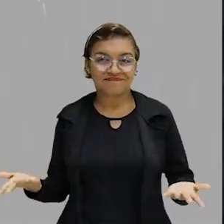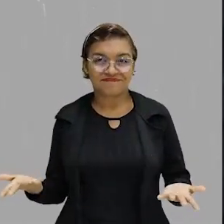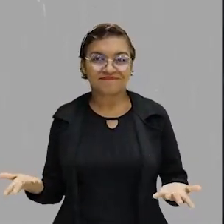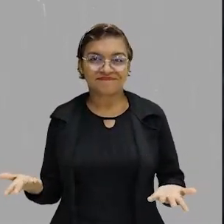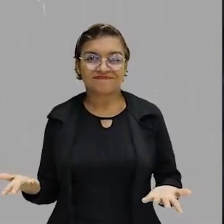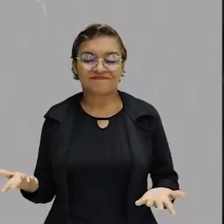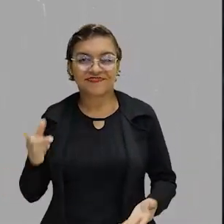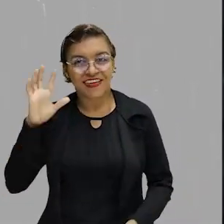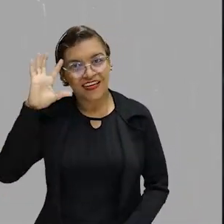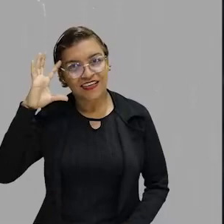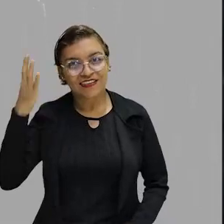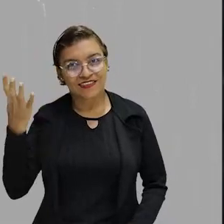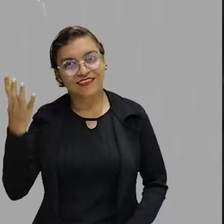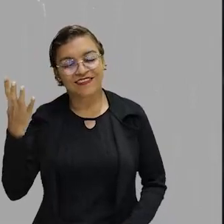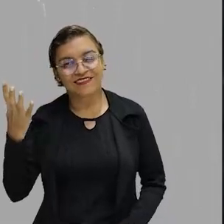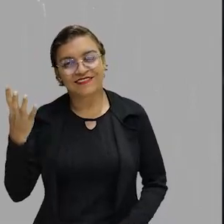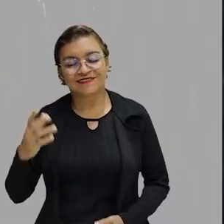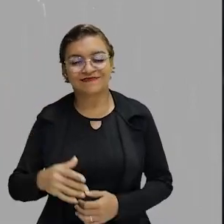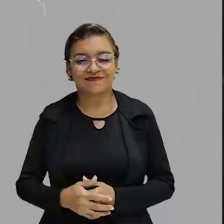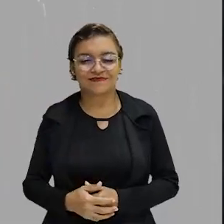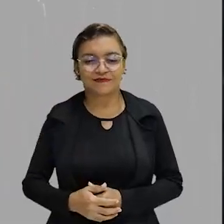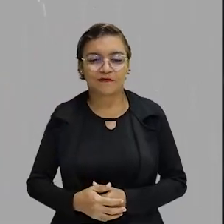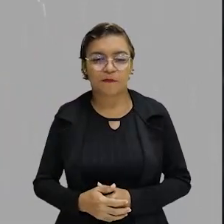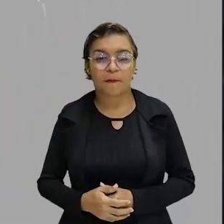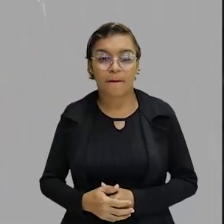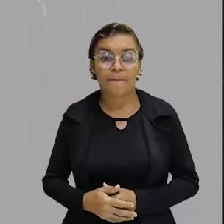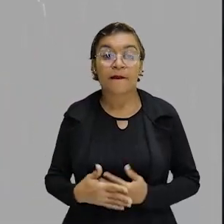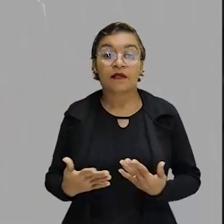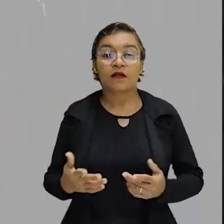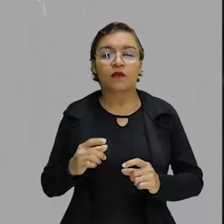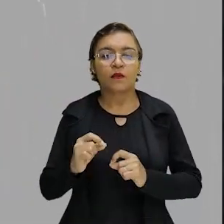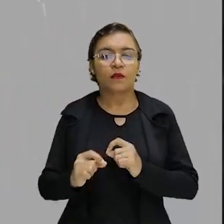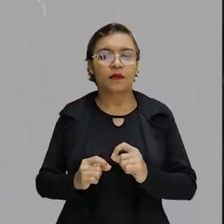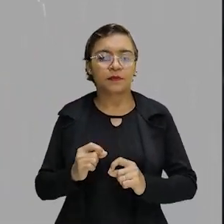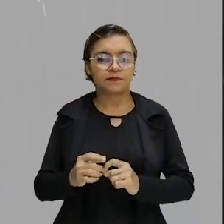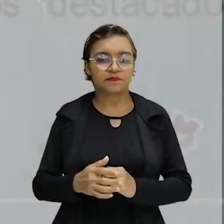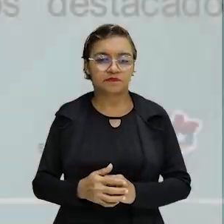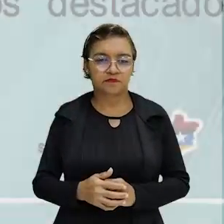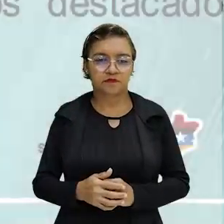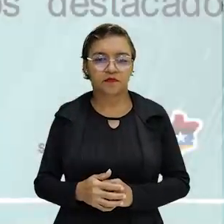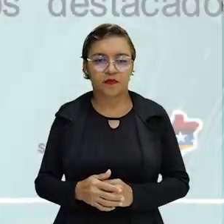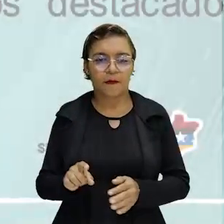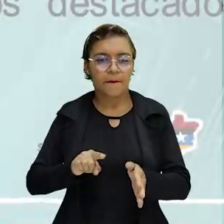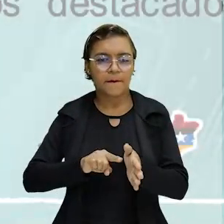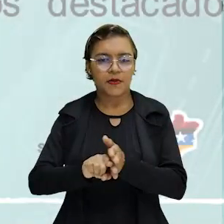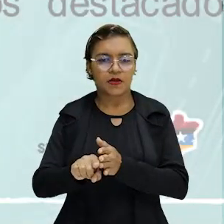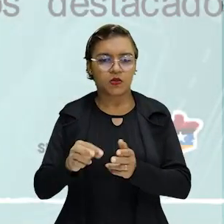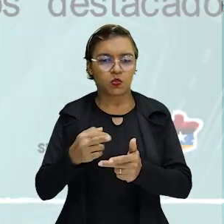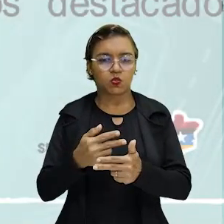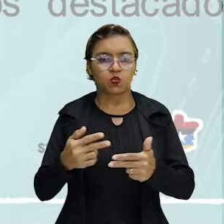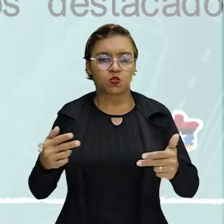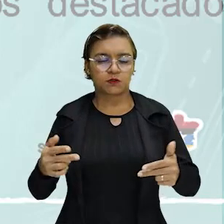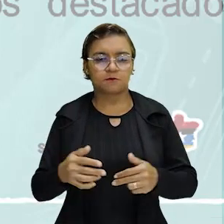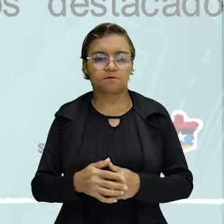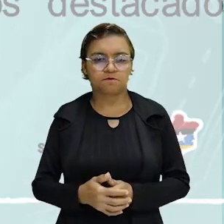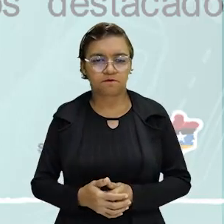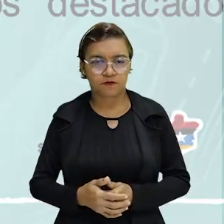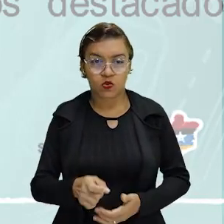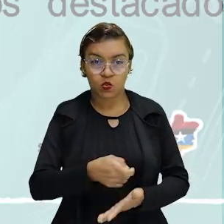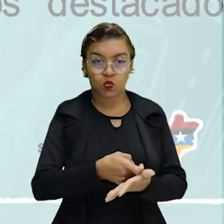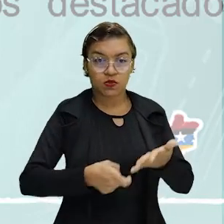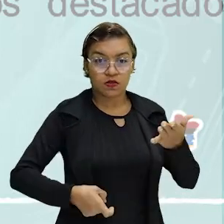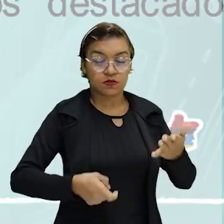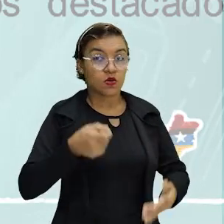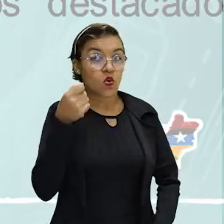Já resolveria essa situação aí, né? Então, vamos lá para as questões. De forma cômica, o texto traz